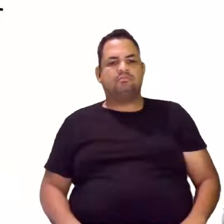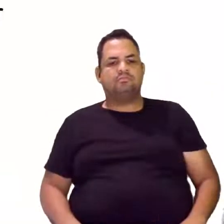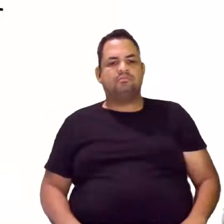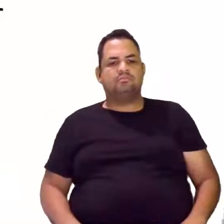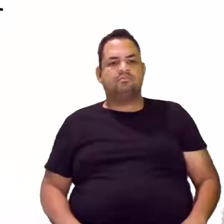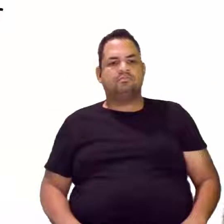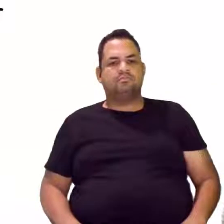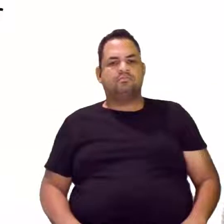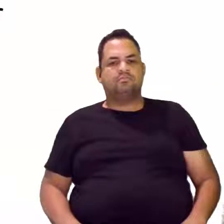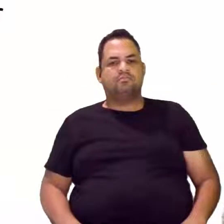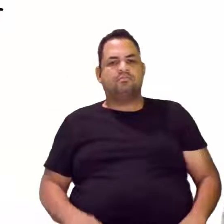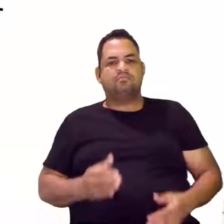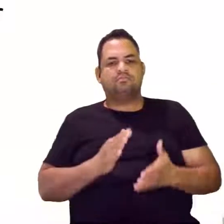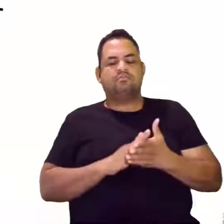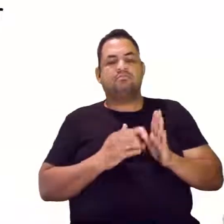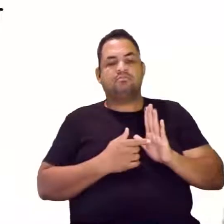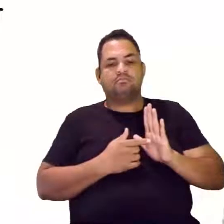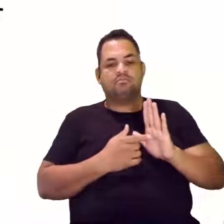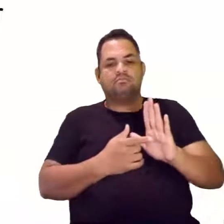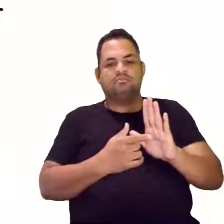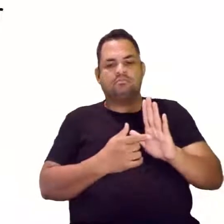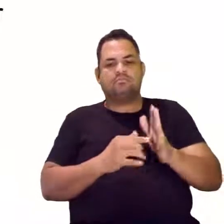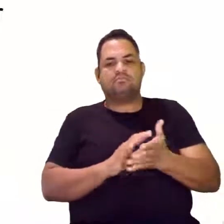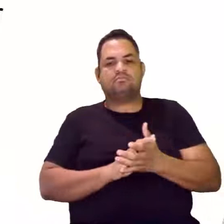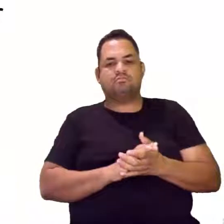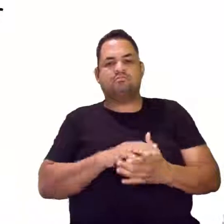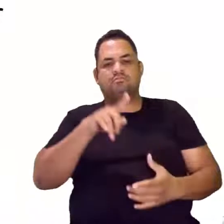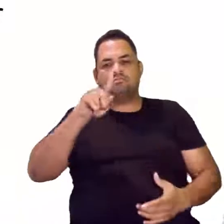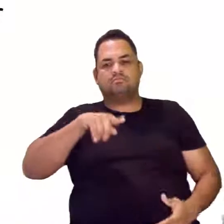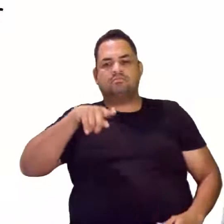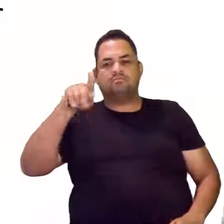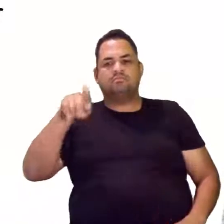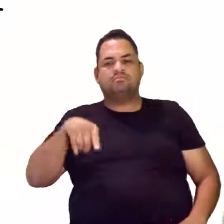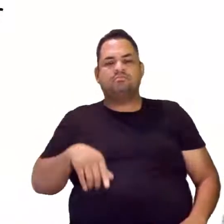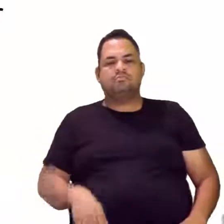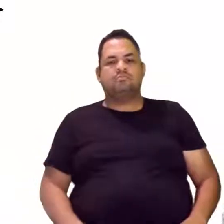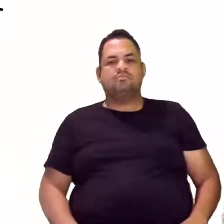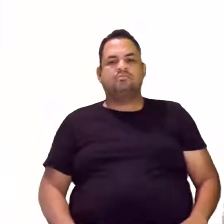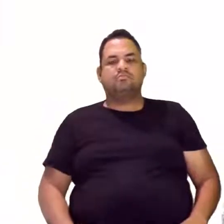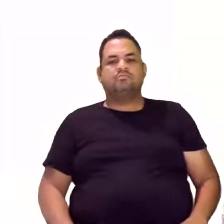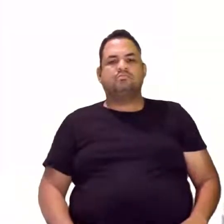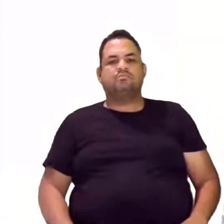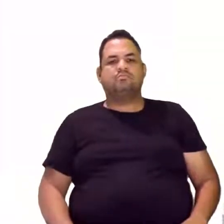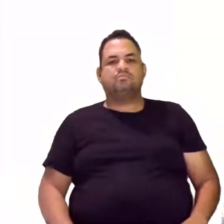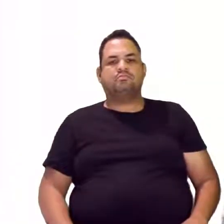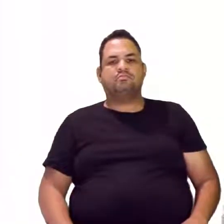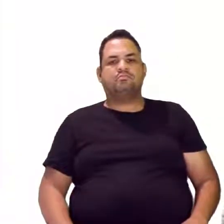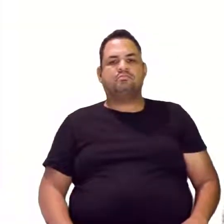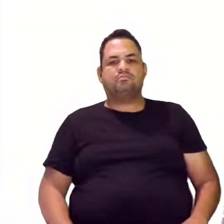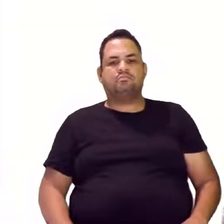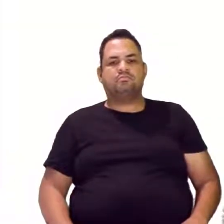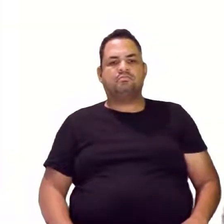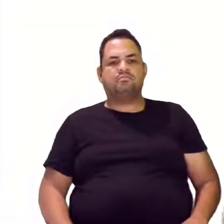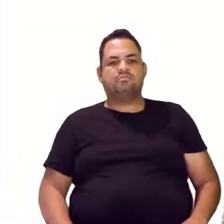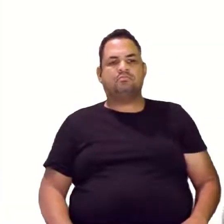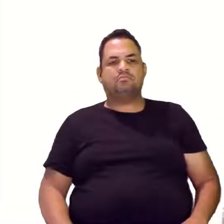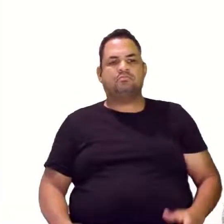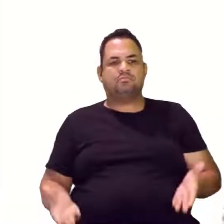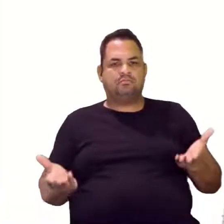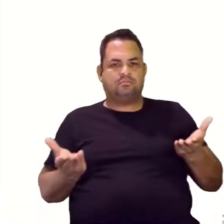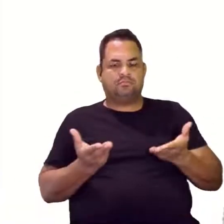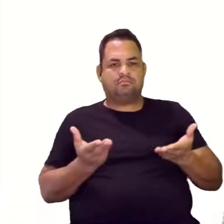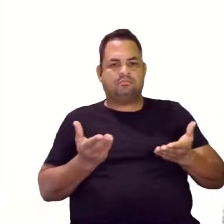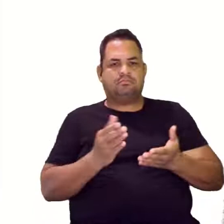fala, conforme ilustra o gráfico. Aí lá vamos nós, mais um gráfico na sequência aí. Agora... Então olha